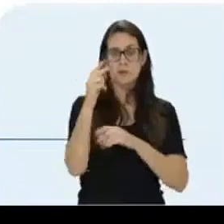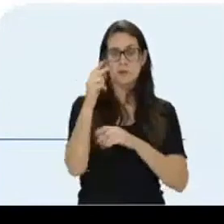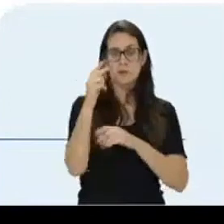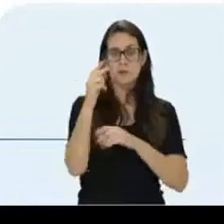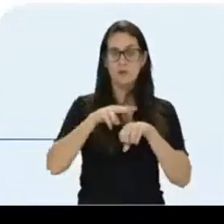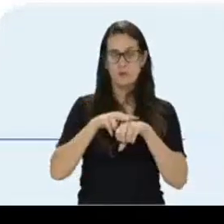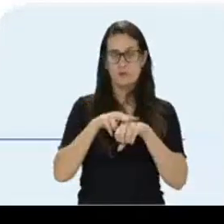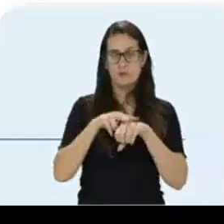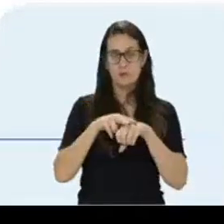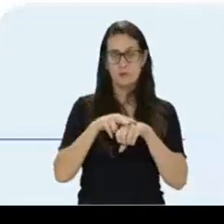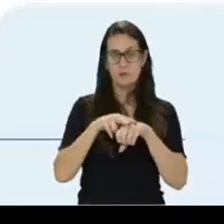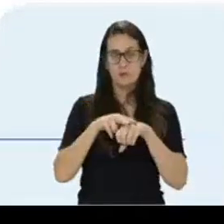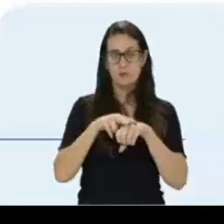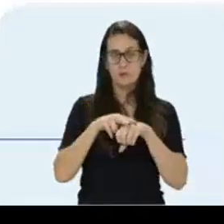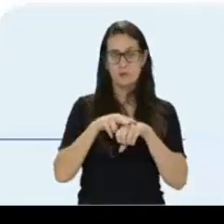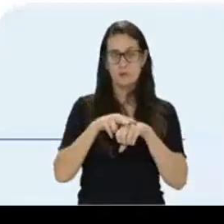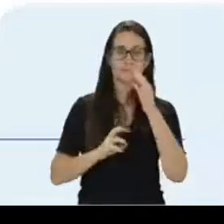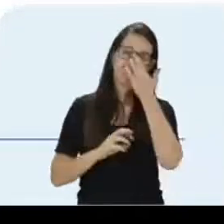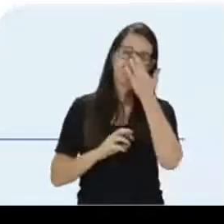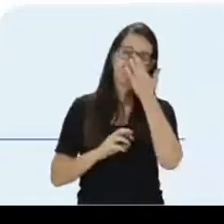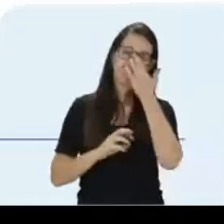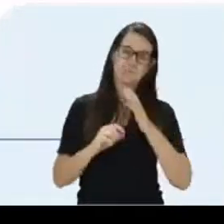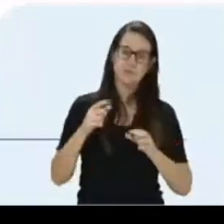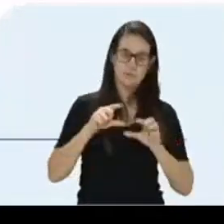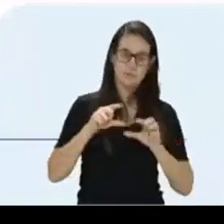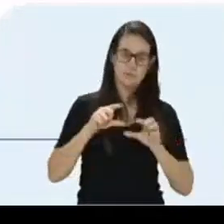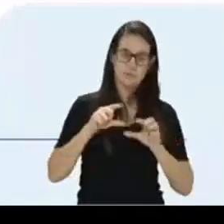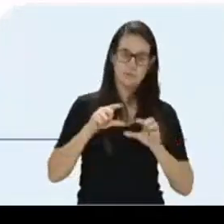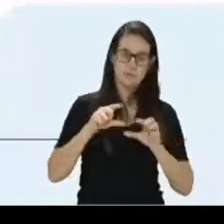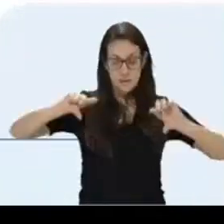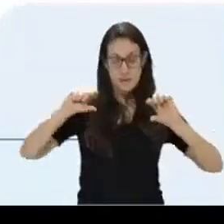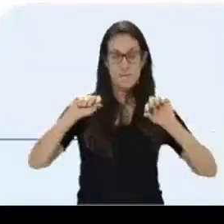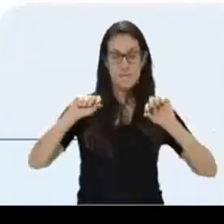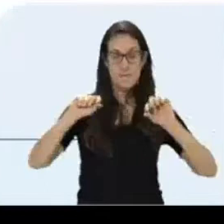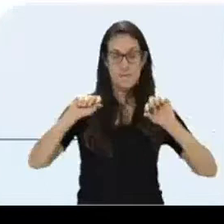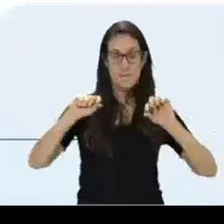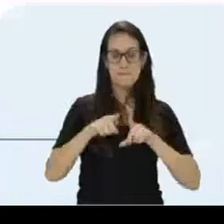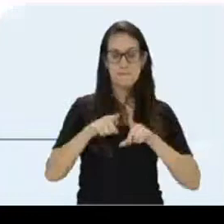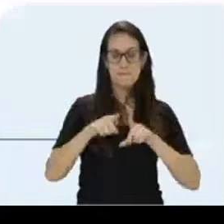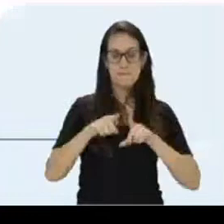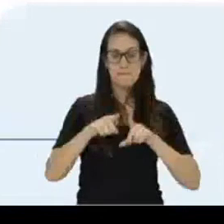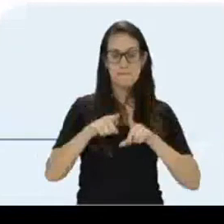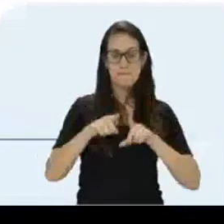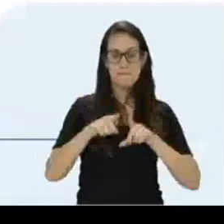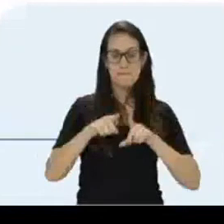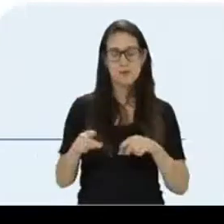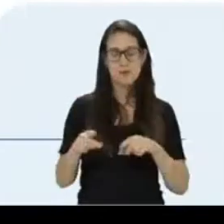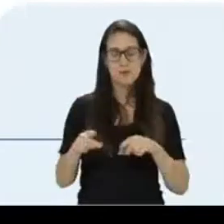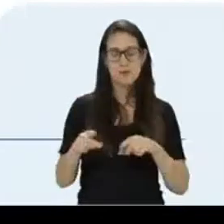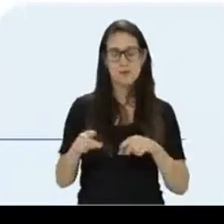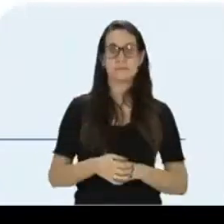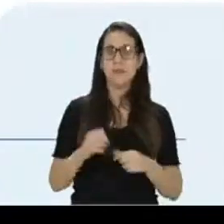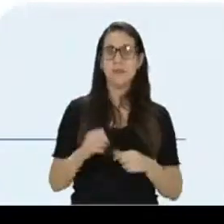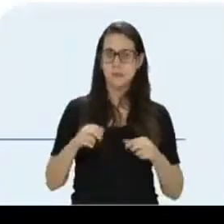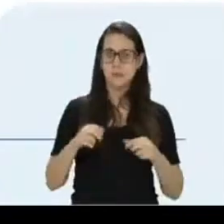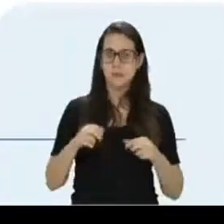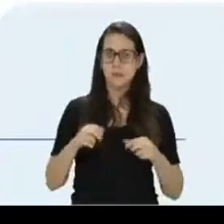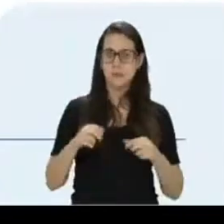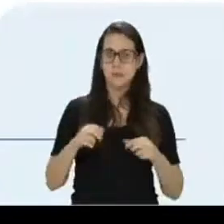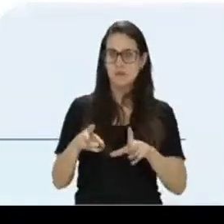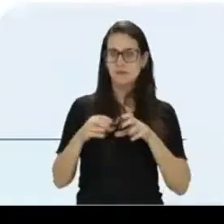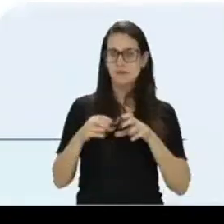periféricos, justamente porque eu tenho um vacúolo, olha só, ocupando um grande volume celular. Então, nós vamos conseguir